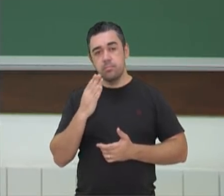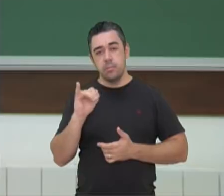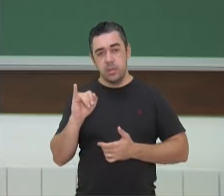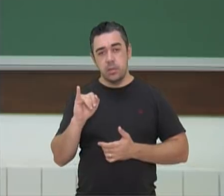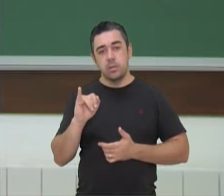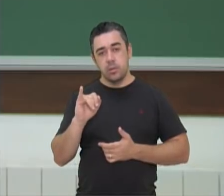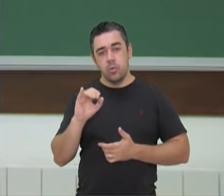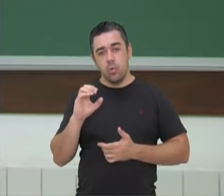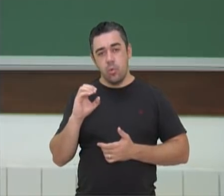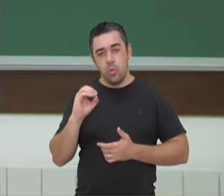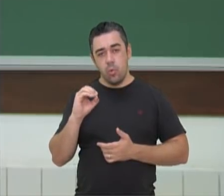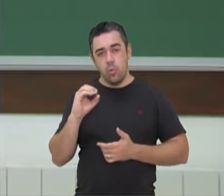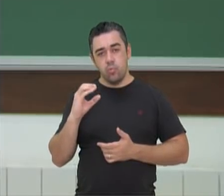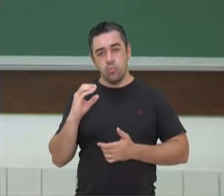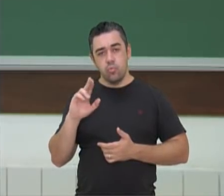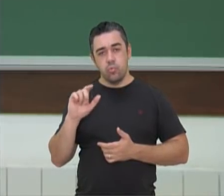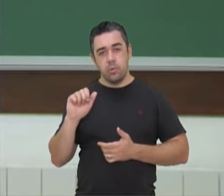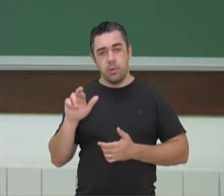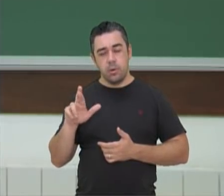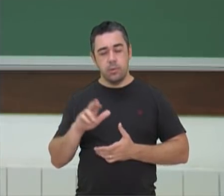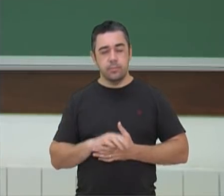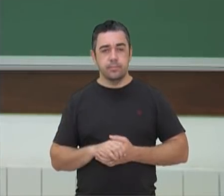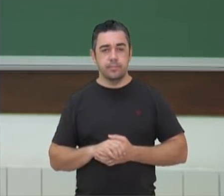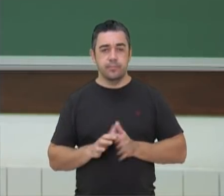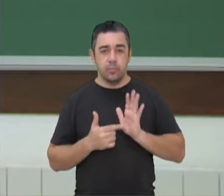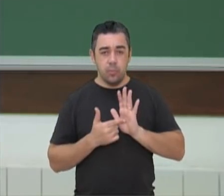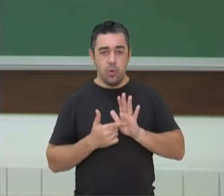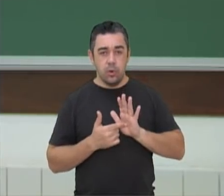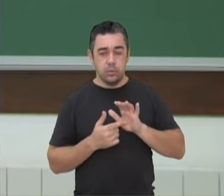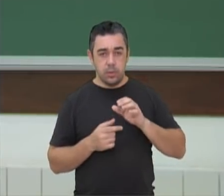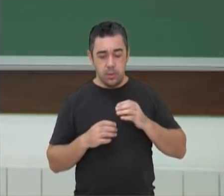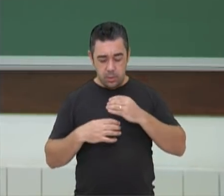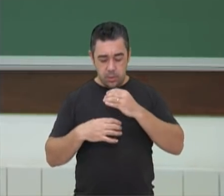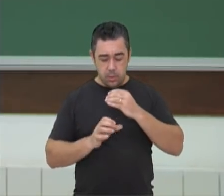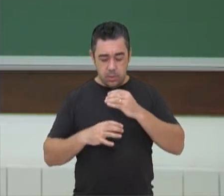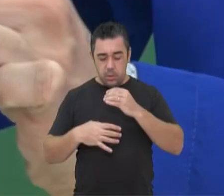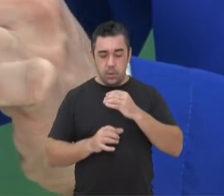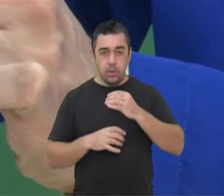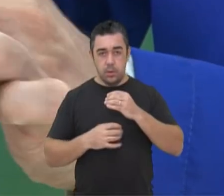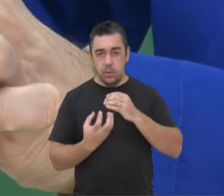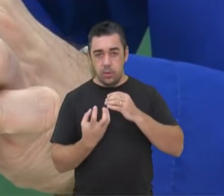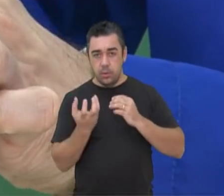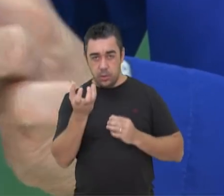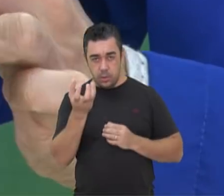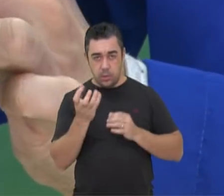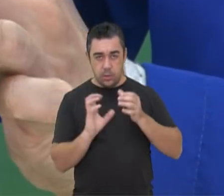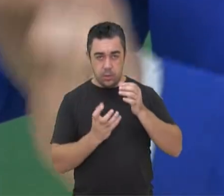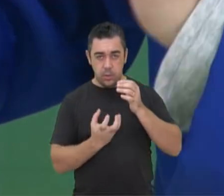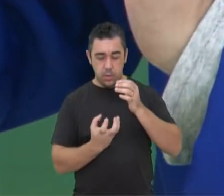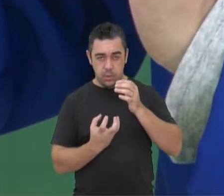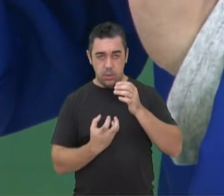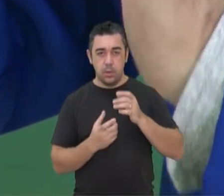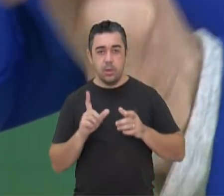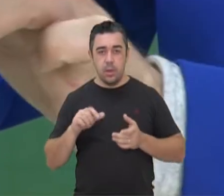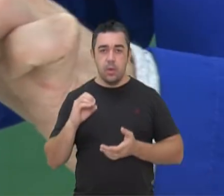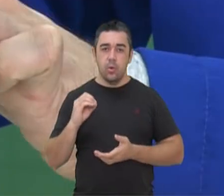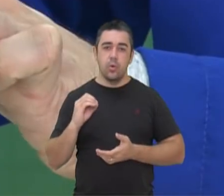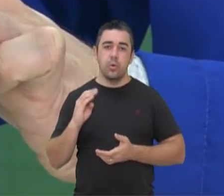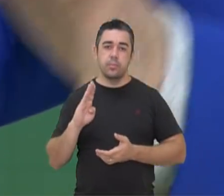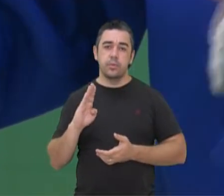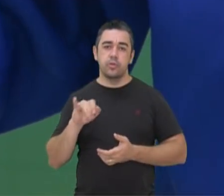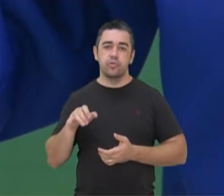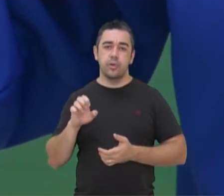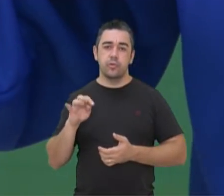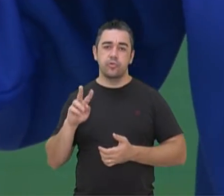uma lente ocular. E eu mostro aqui para vocês embaixo, novamente inserido no revólver, eu tenho as lentes